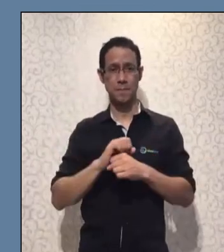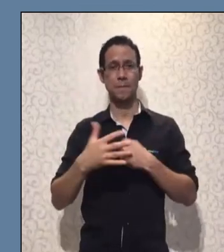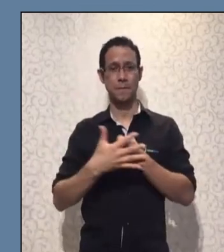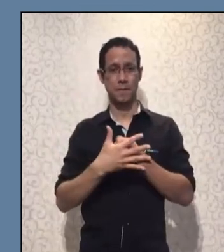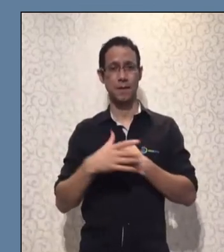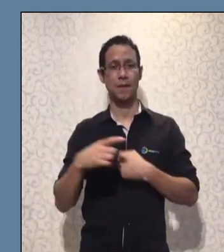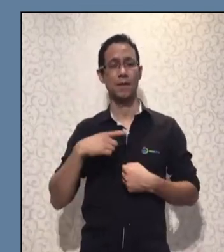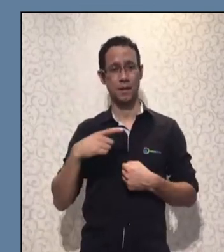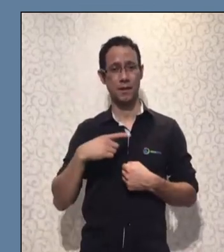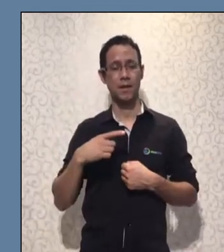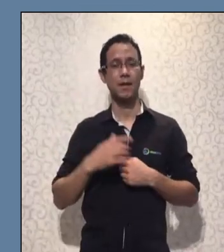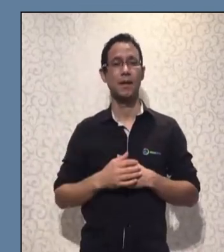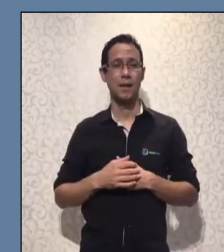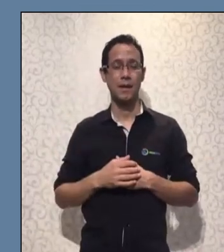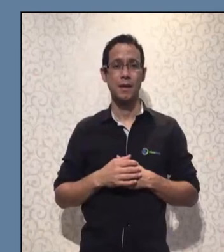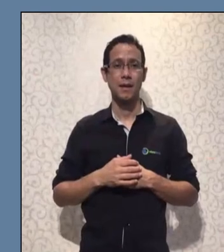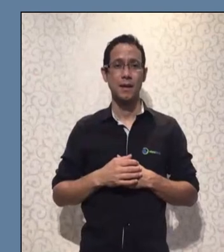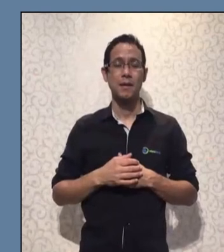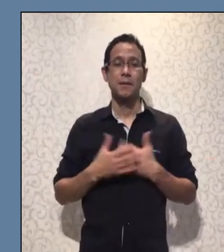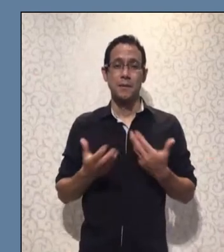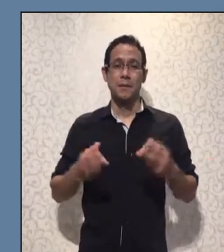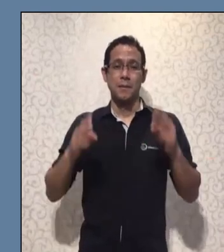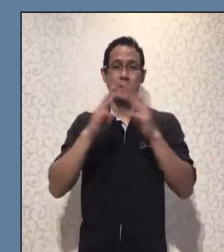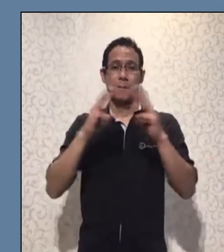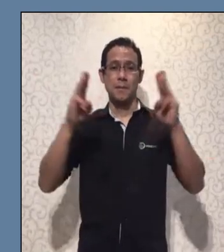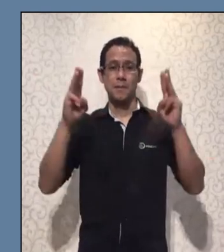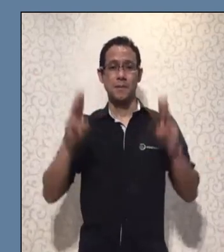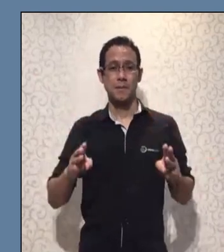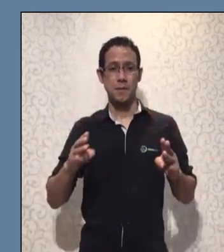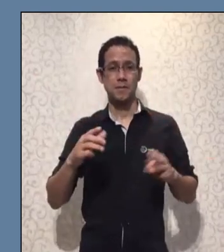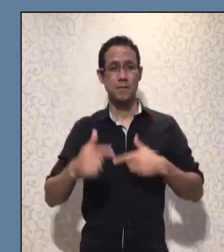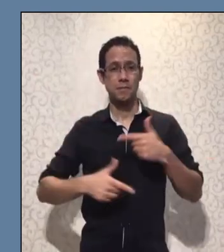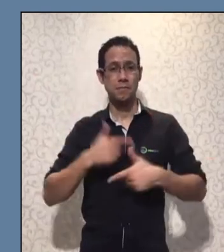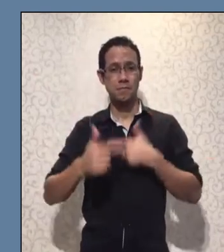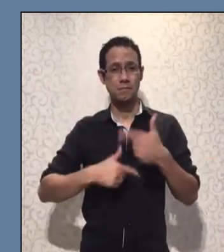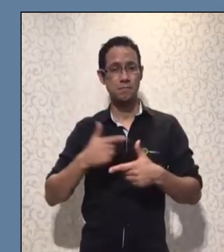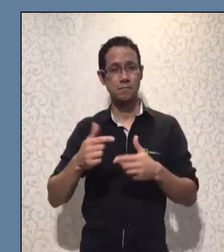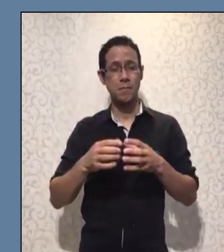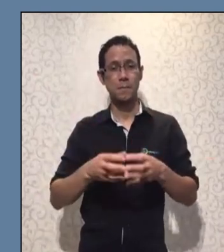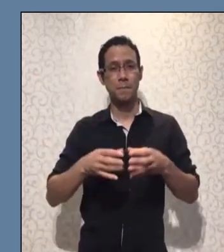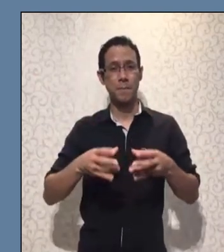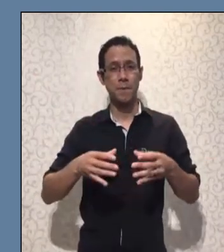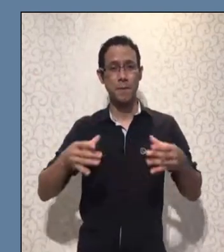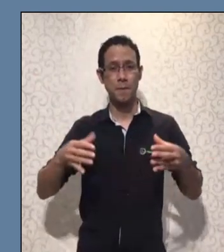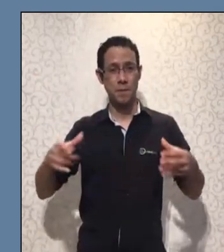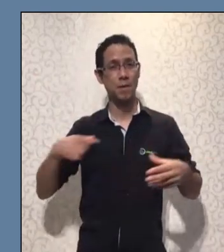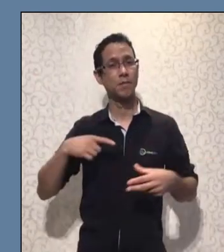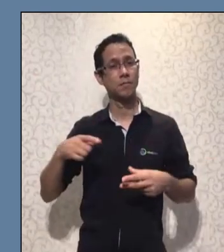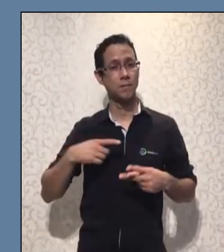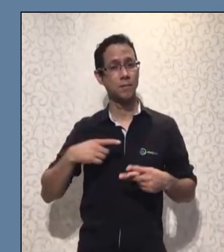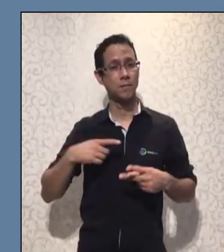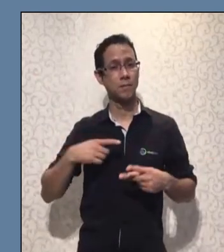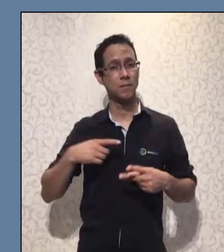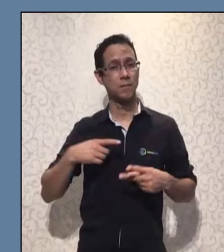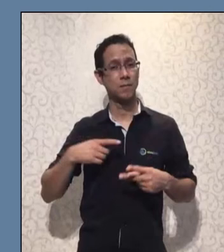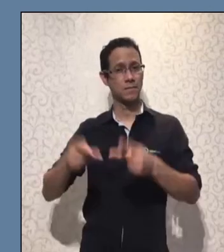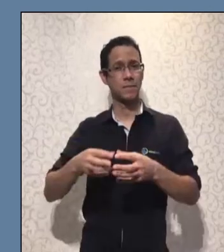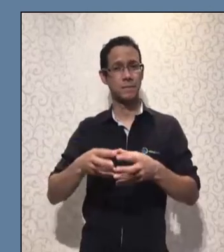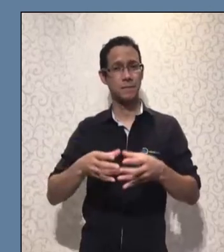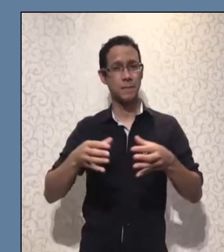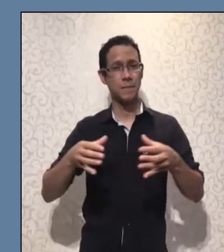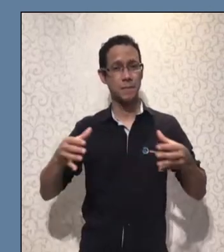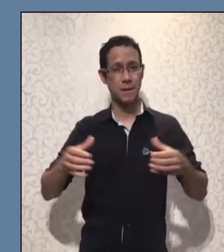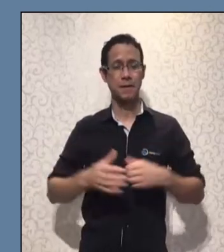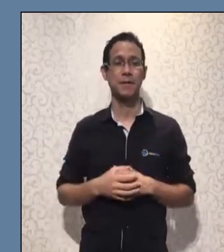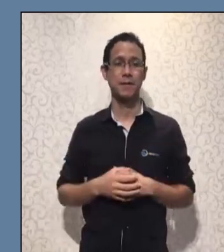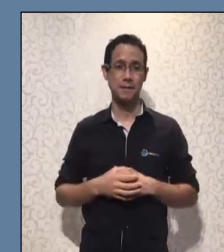também pensando, mas os museus vinham vivendo momentos assim de crescimento de seus públicos, né? E eu acho que graças a